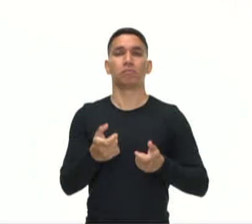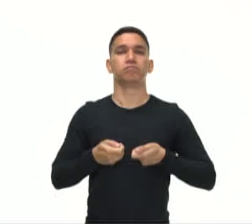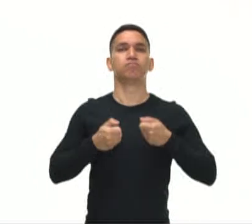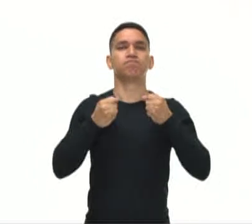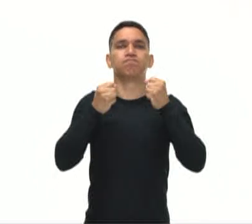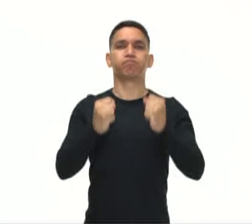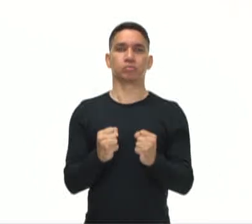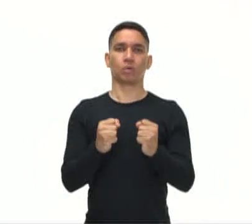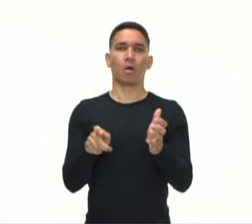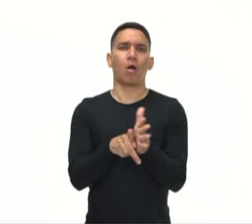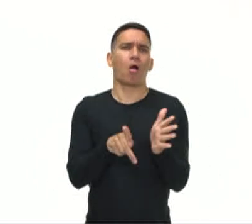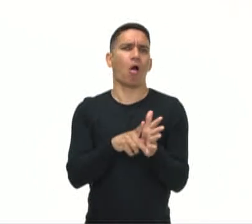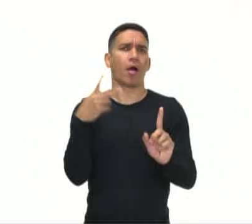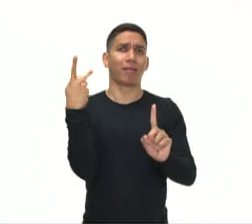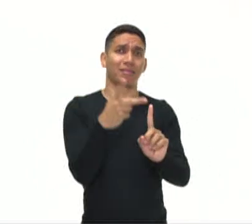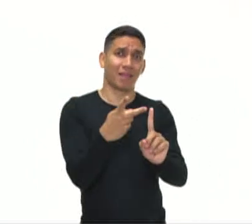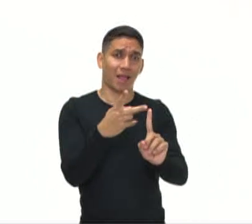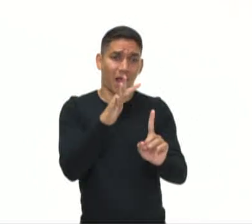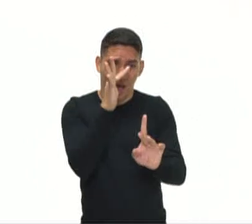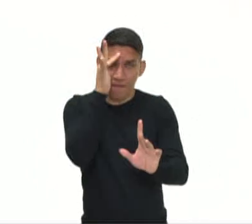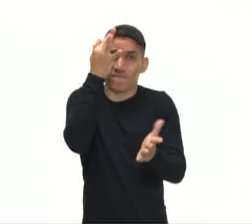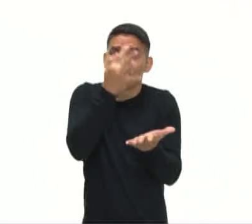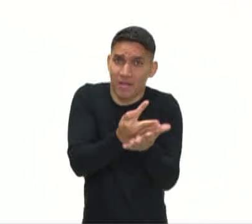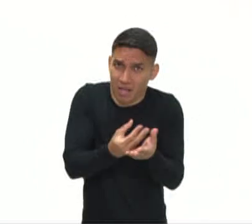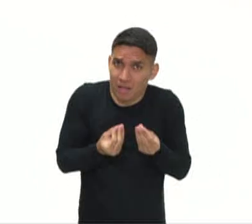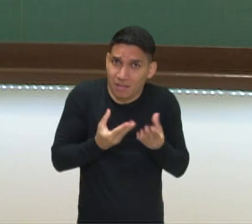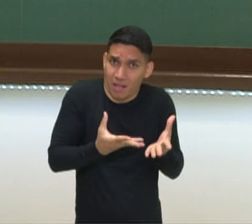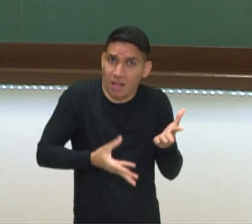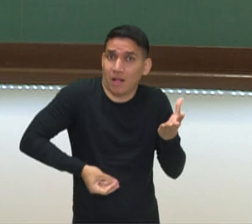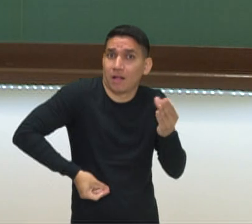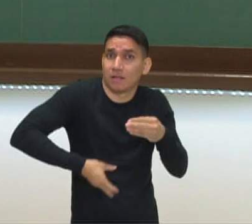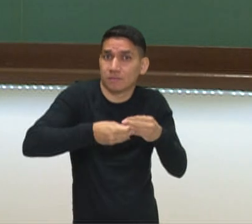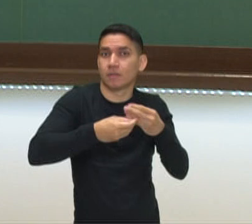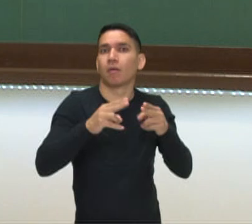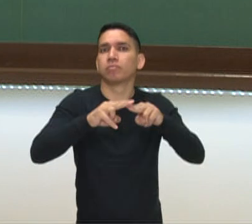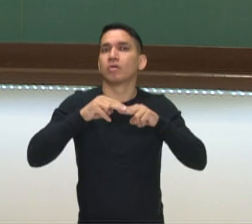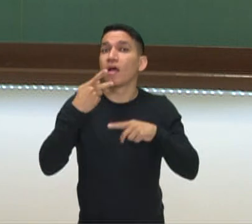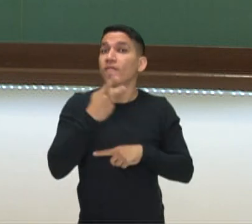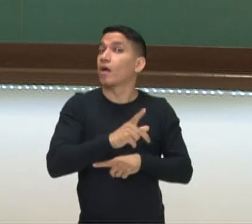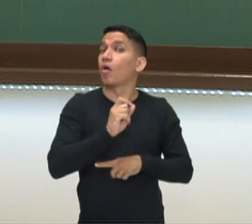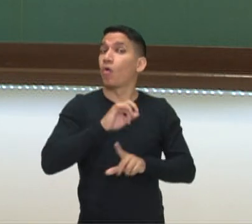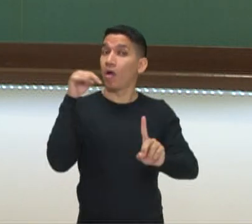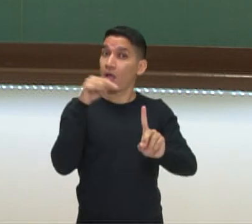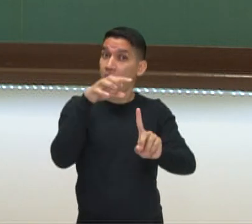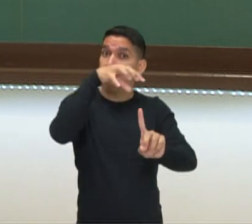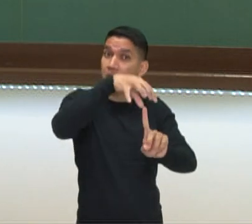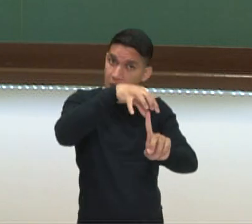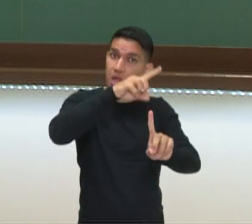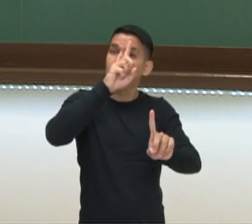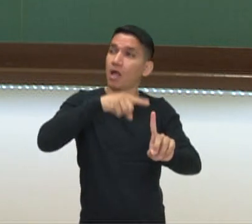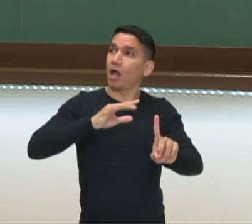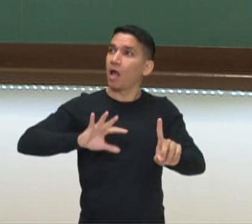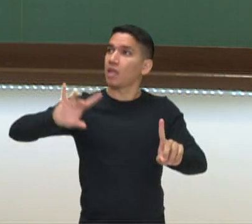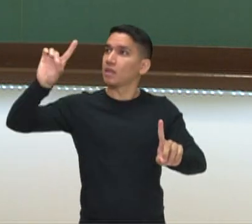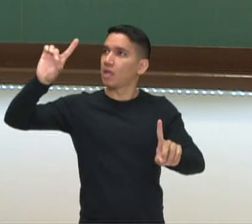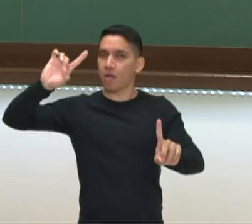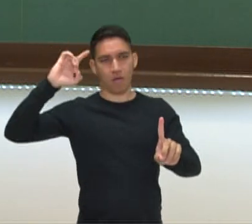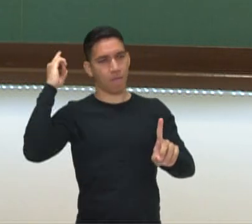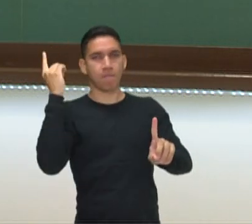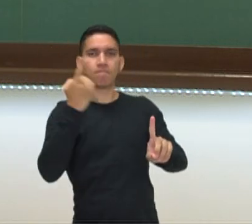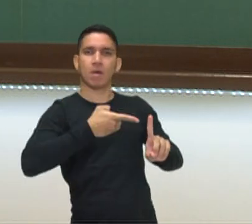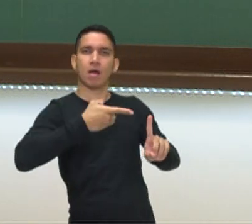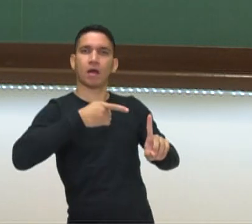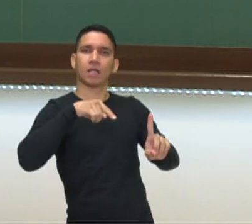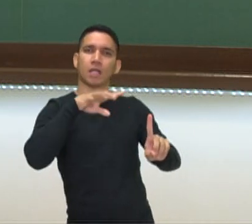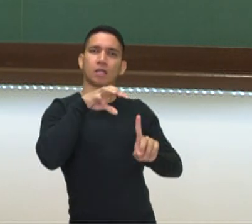pela fé. Ou seja, ele defendia que era a vontade de Deus que os reis comandassem. Então